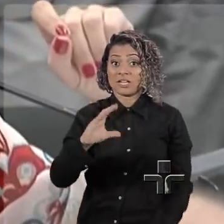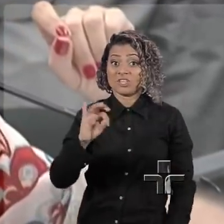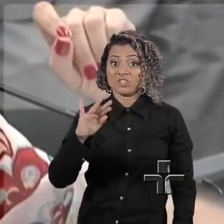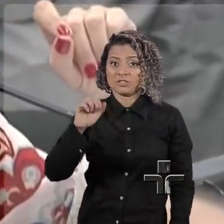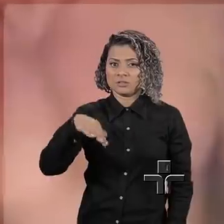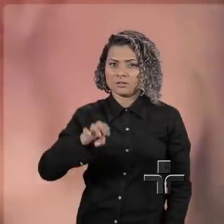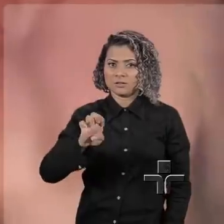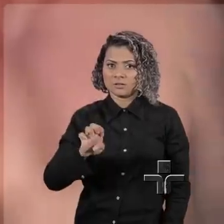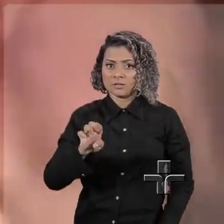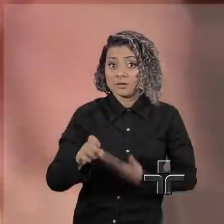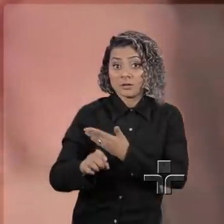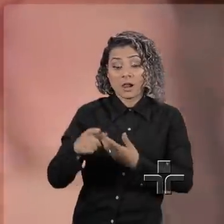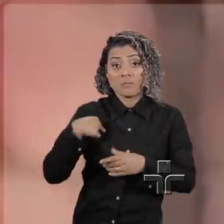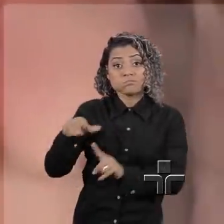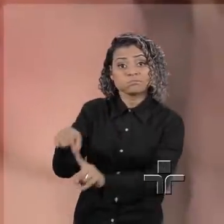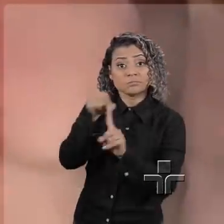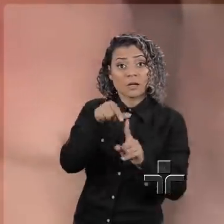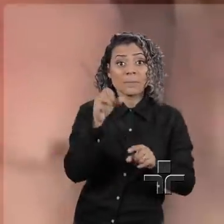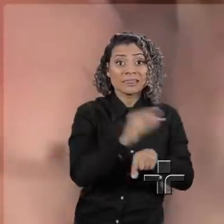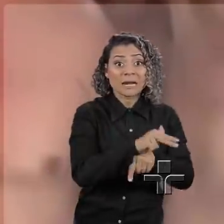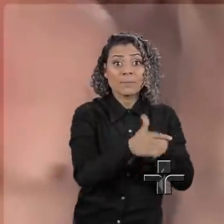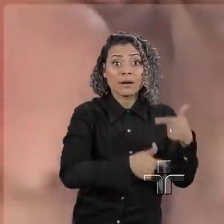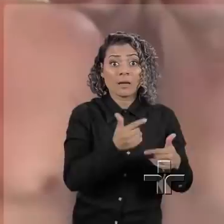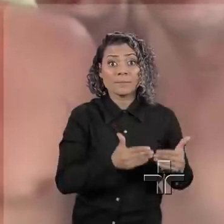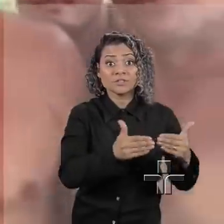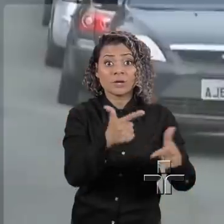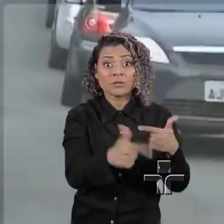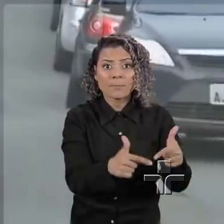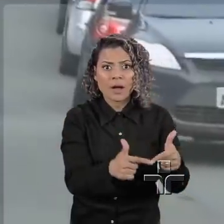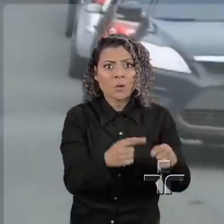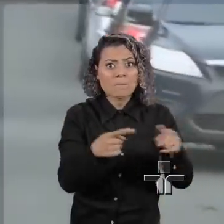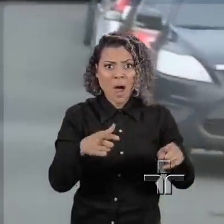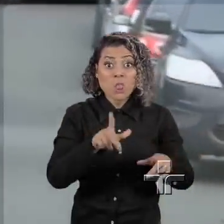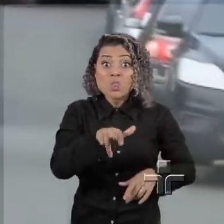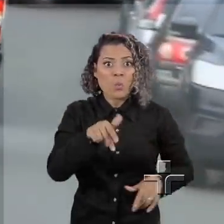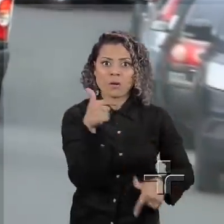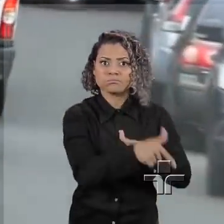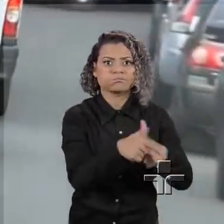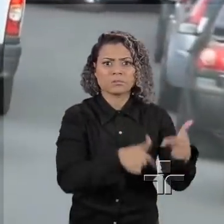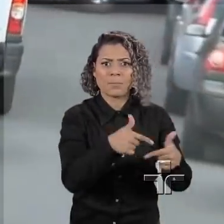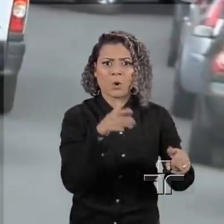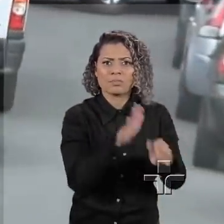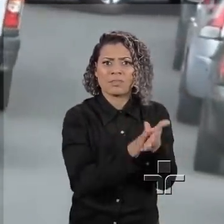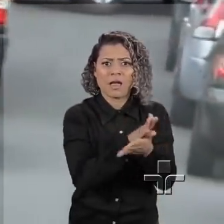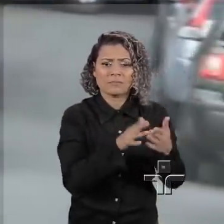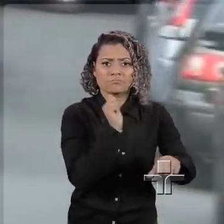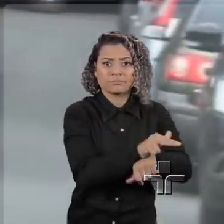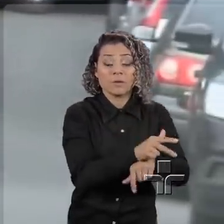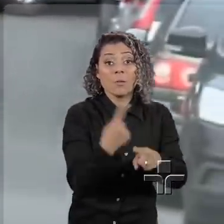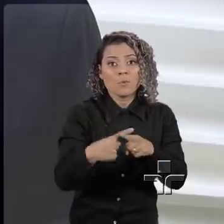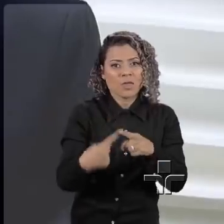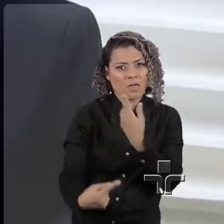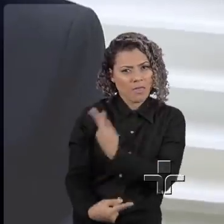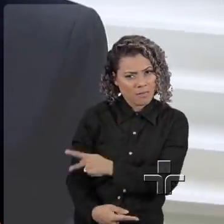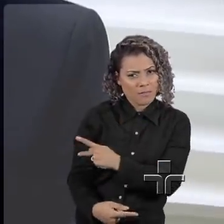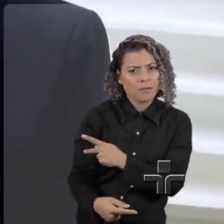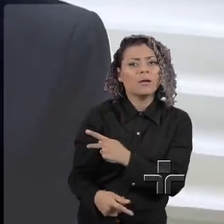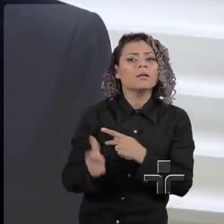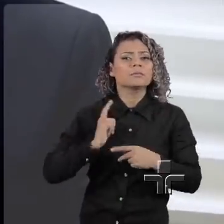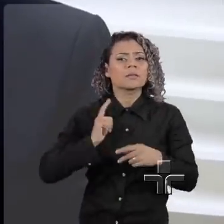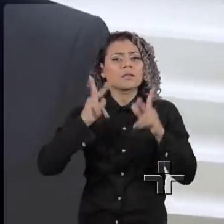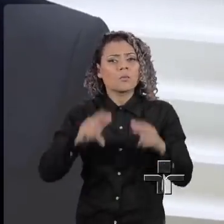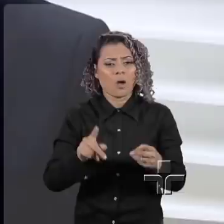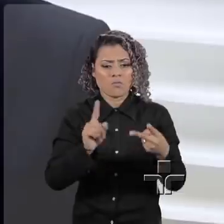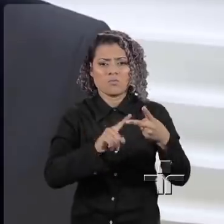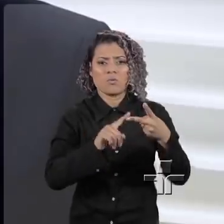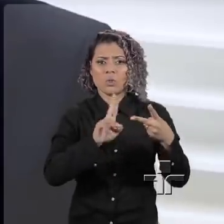a indicada para o Ministério do Trabalho, que nunca assumiu. Ela figura na mesma lista de visitas da PF, em que também